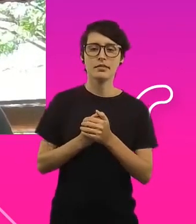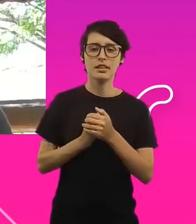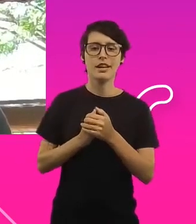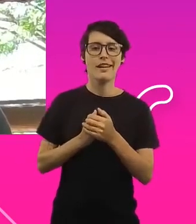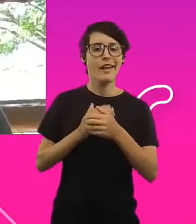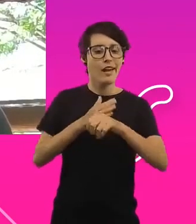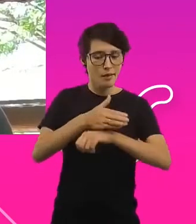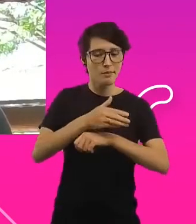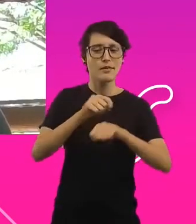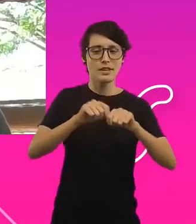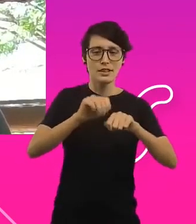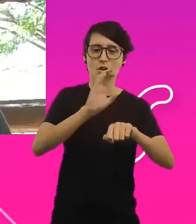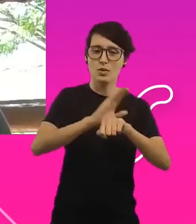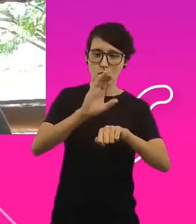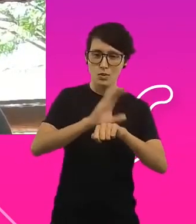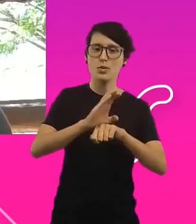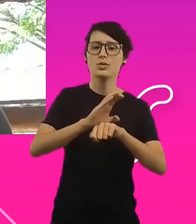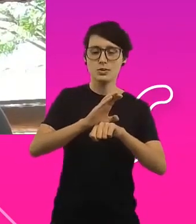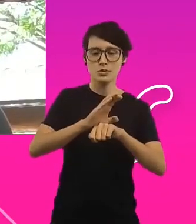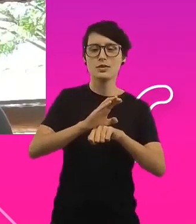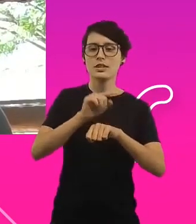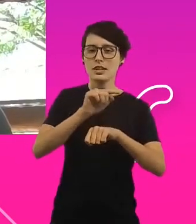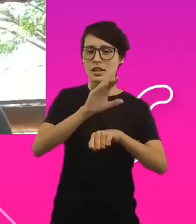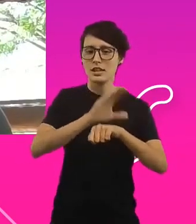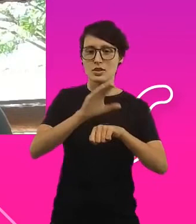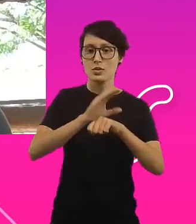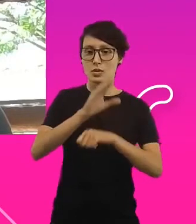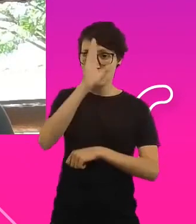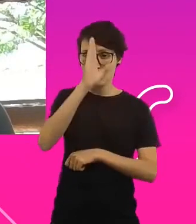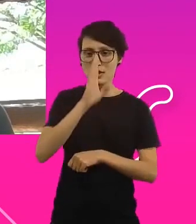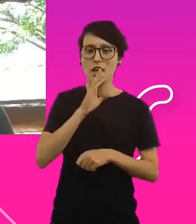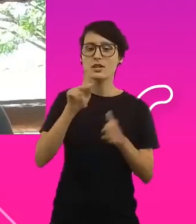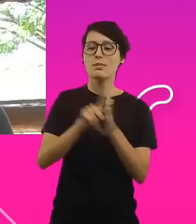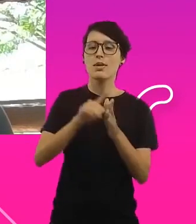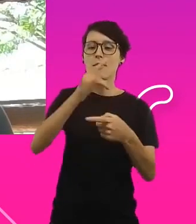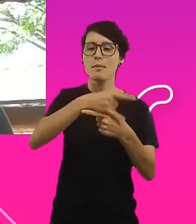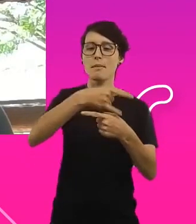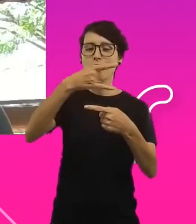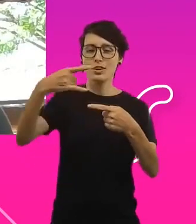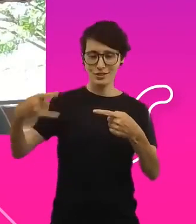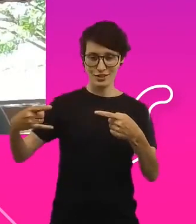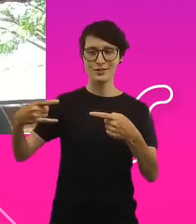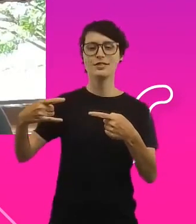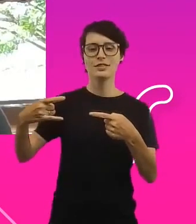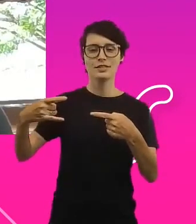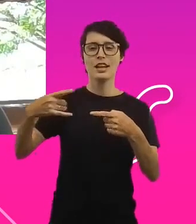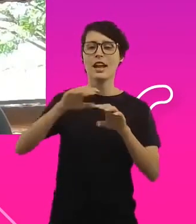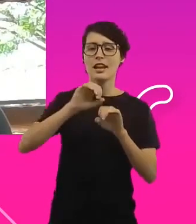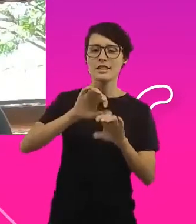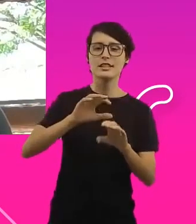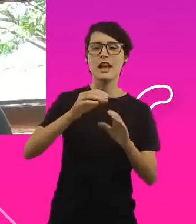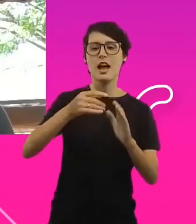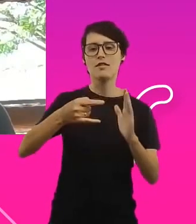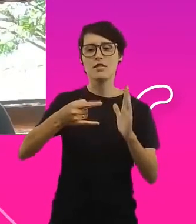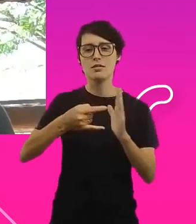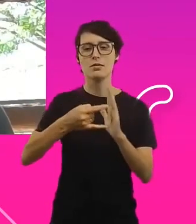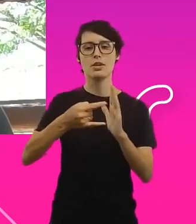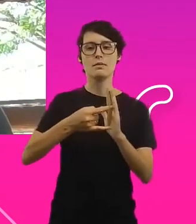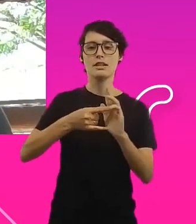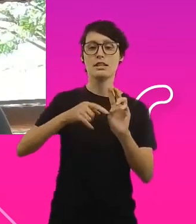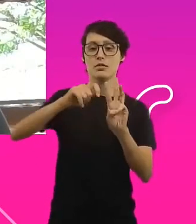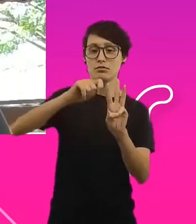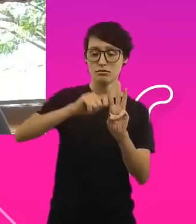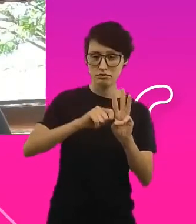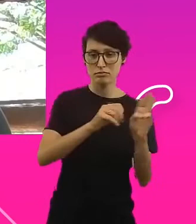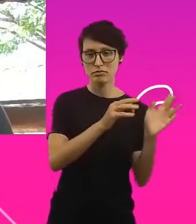programação, e esse curso era um curso gratuito da Microsoft, onde eles ensinavam programação durante 3 meses, e depois tinha